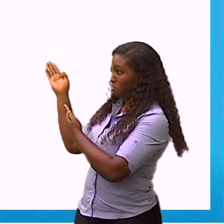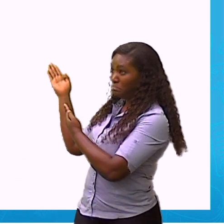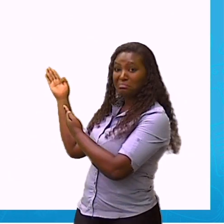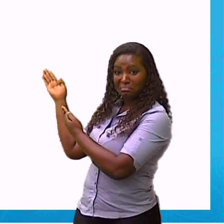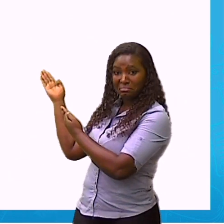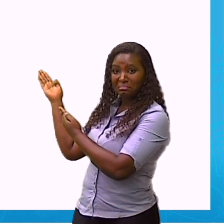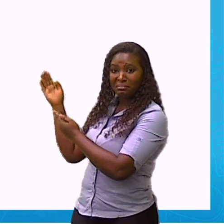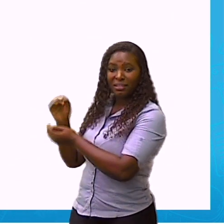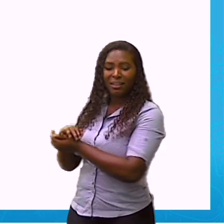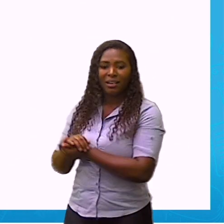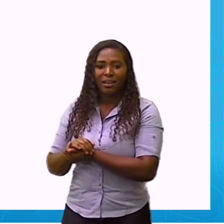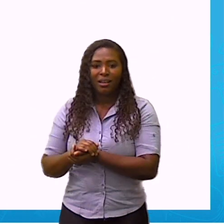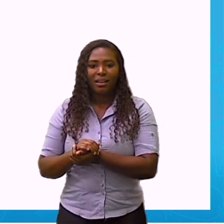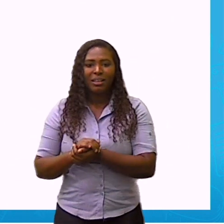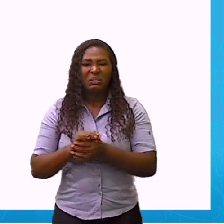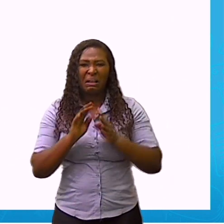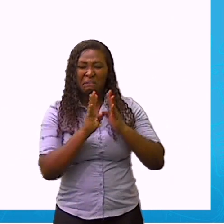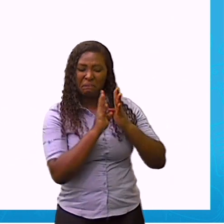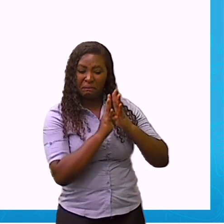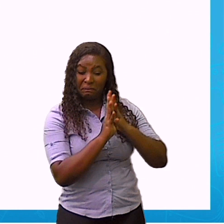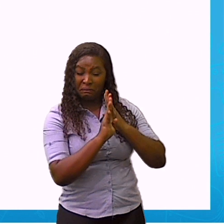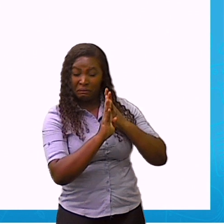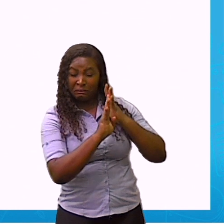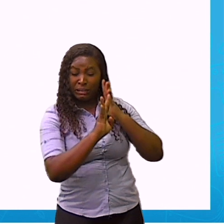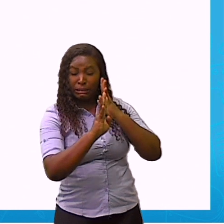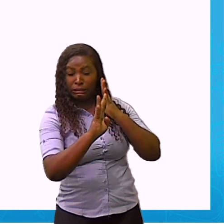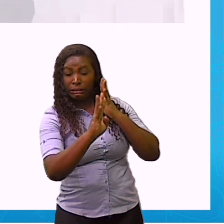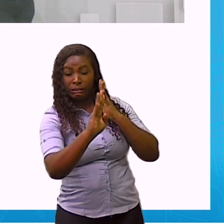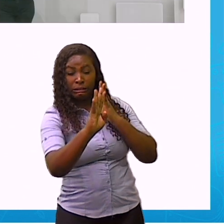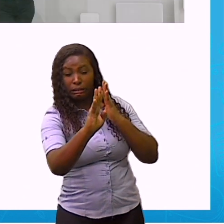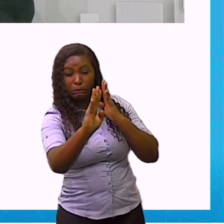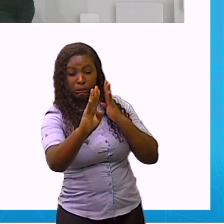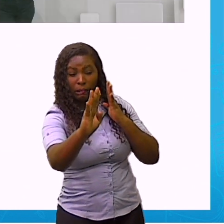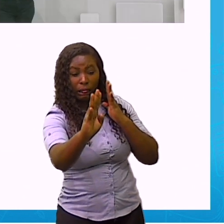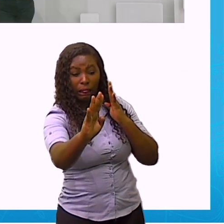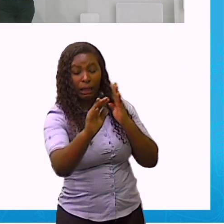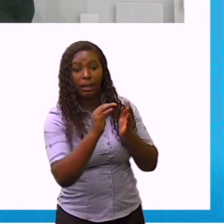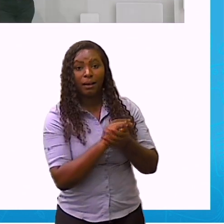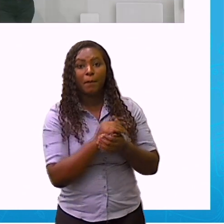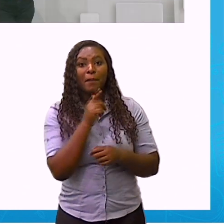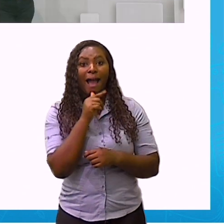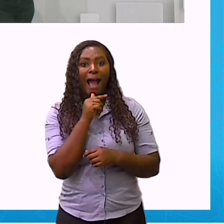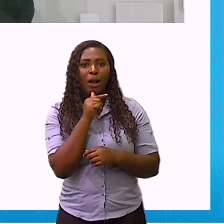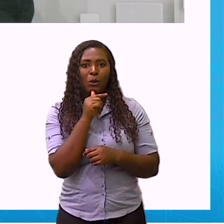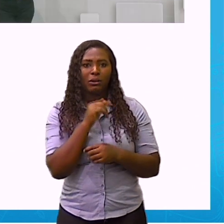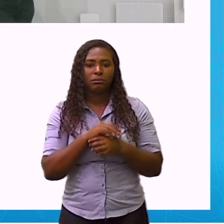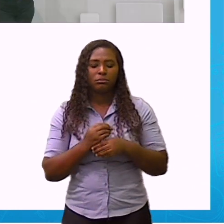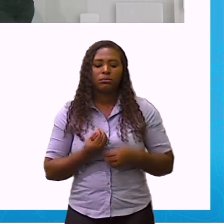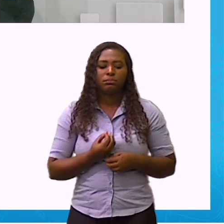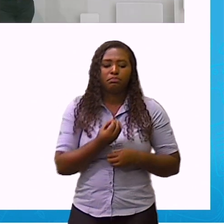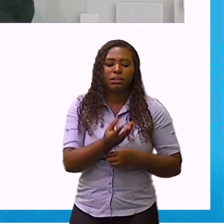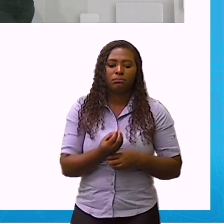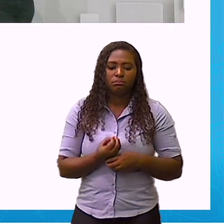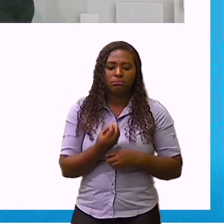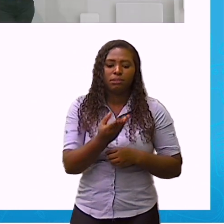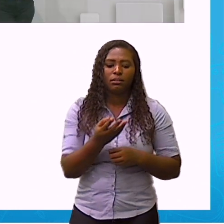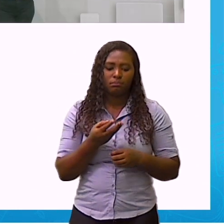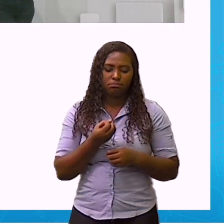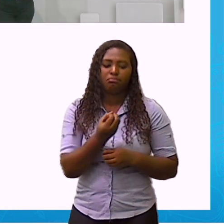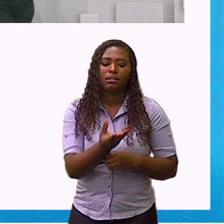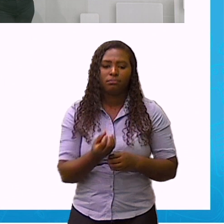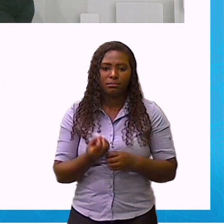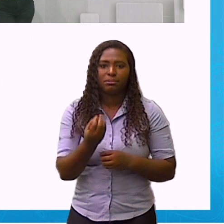Você não podia beber da água, não é isso? Tinha acabado de acontecer toda a situação. Então,